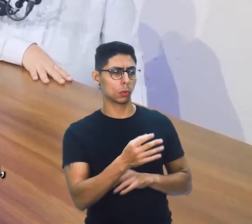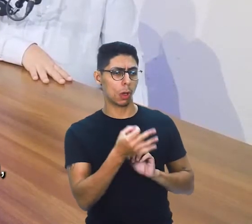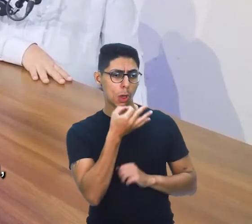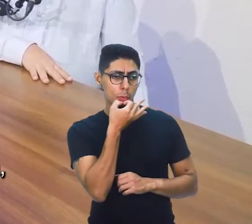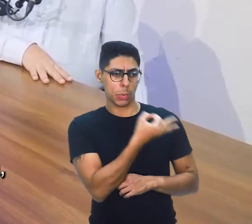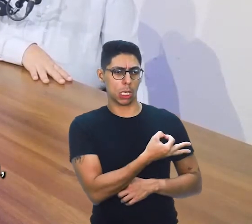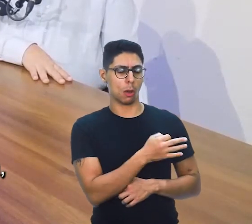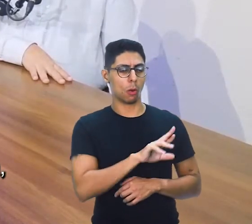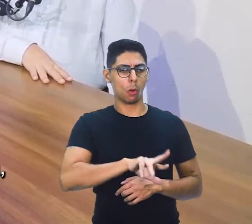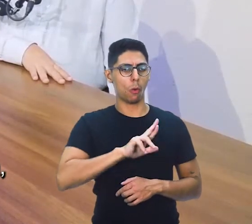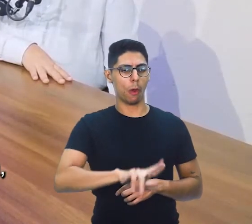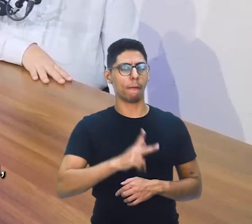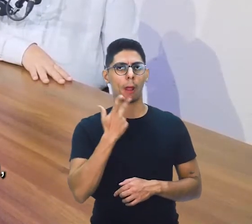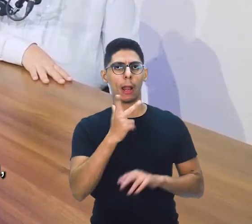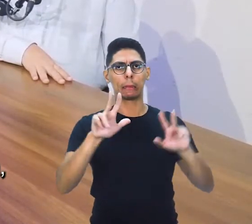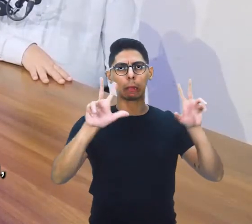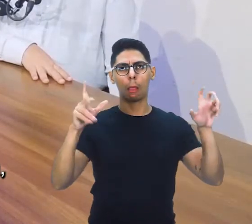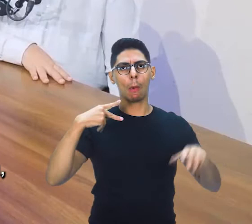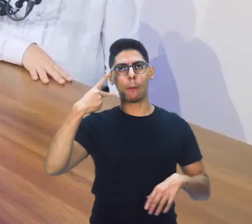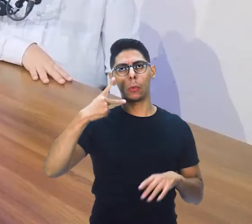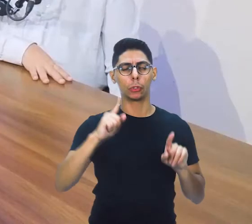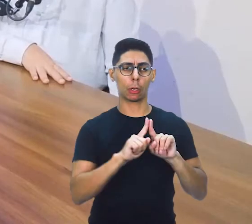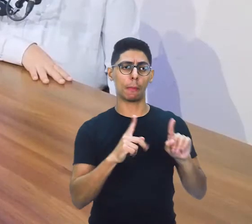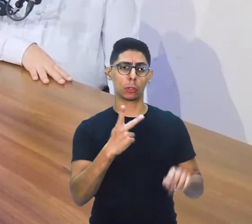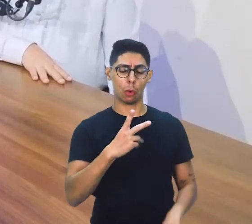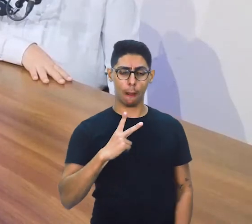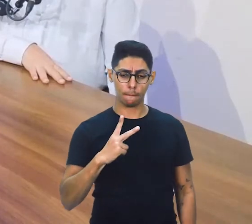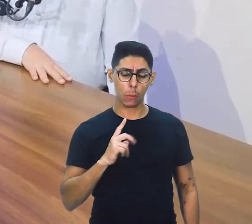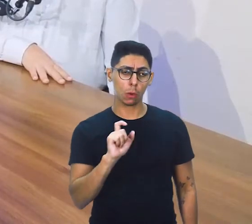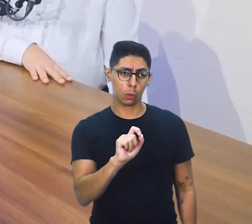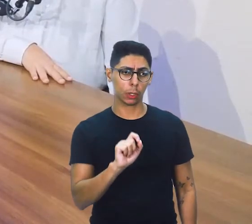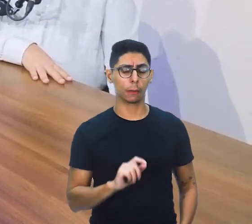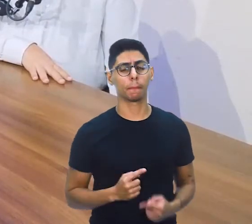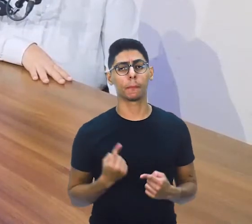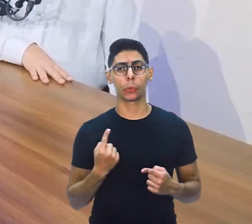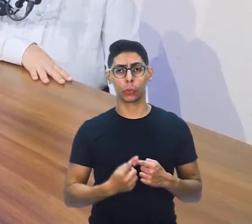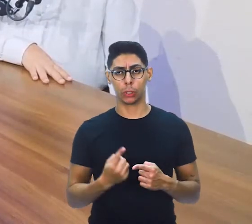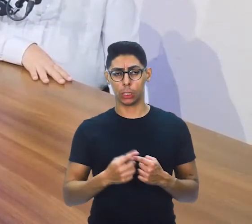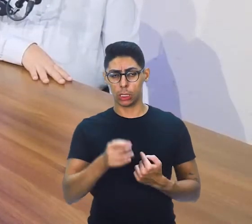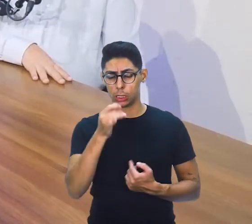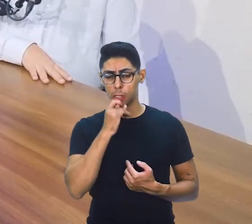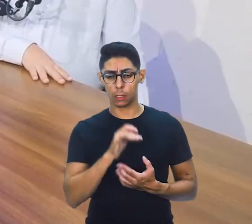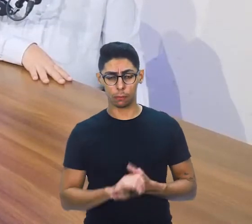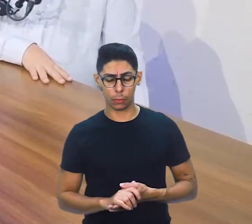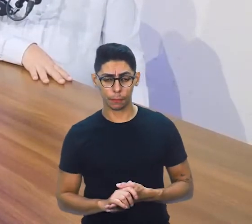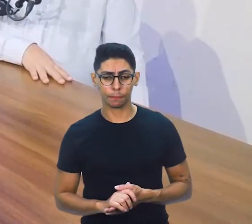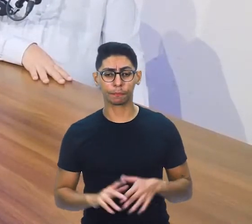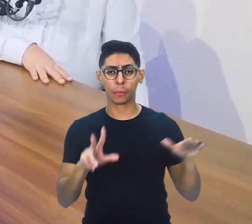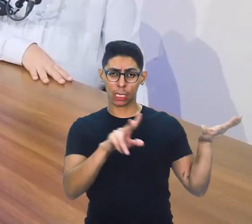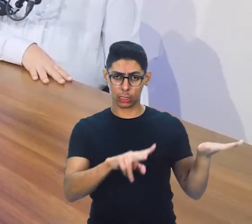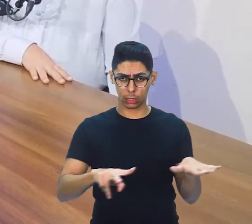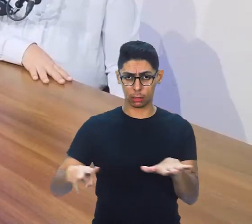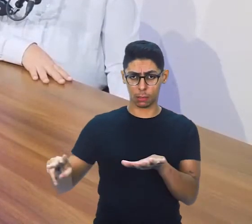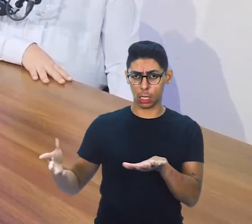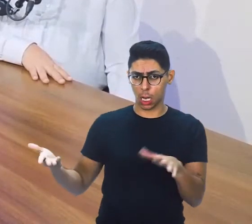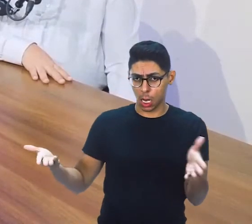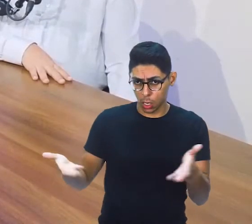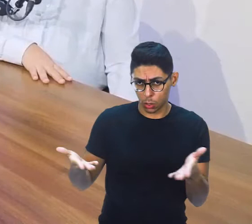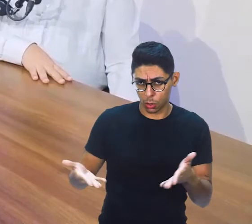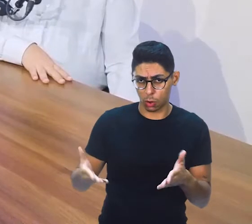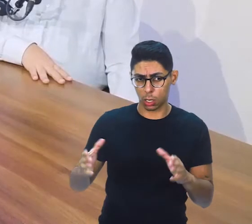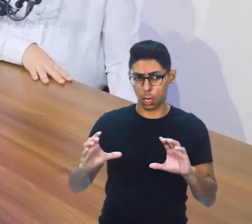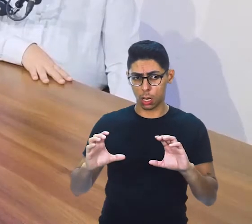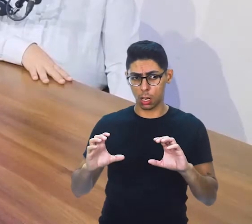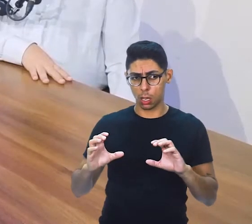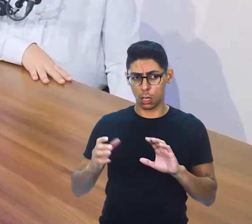de política, mas sim a opinião pessoal. Esta semana a Câmara dos Deputados